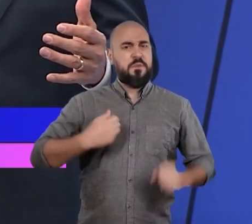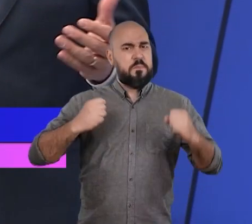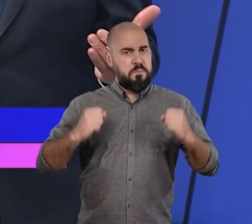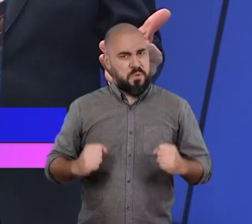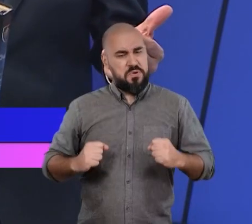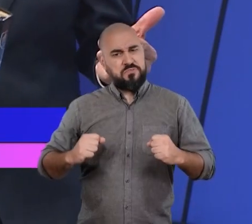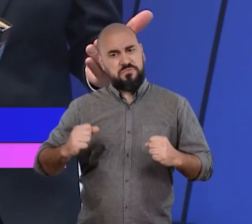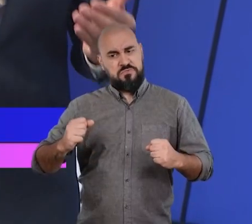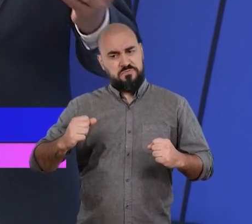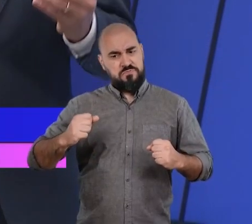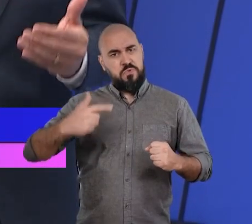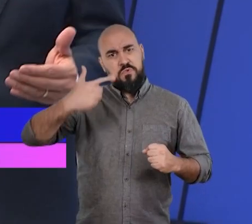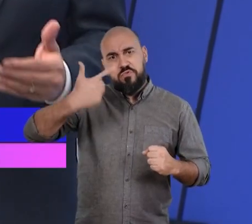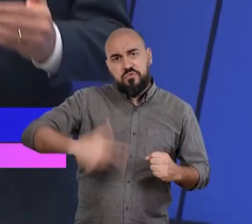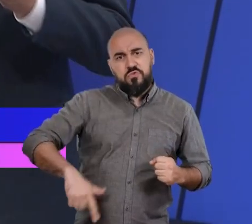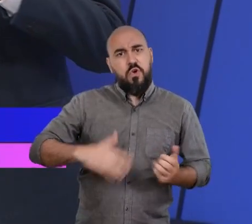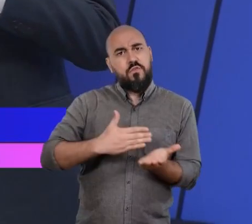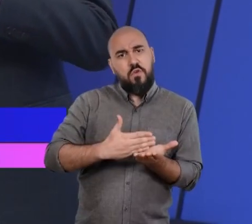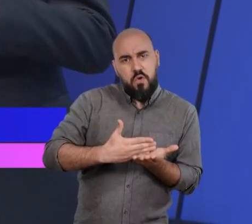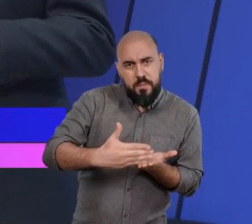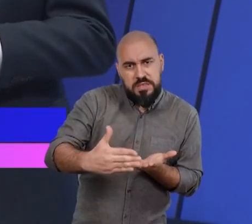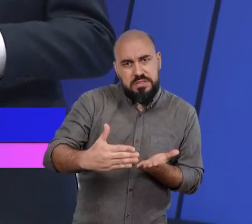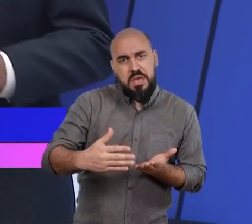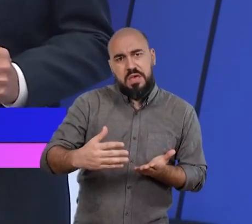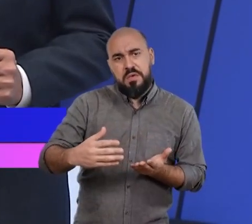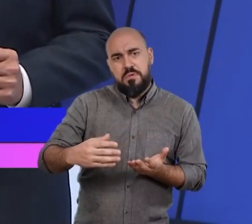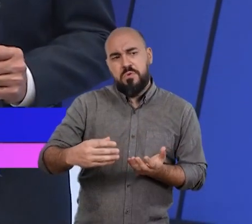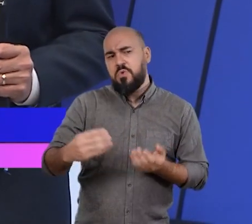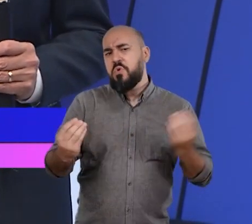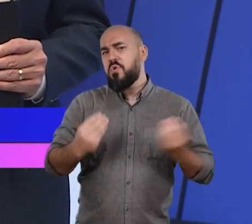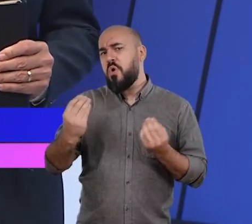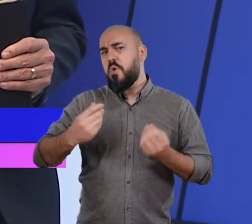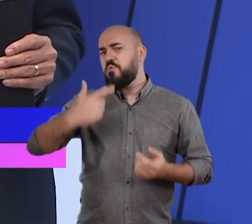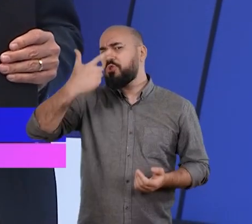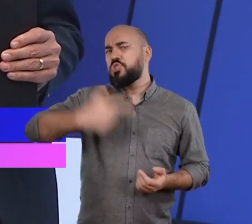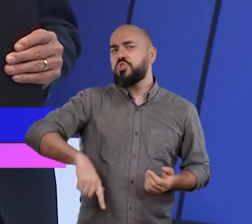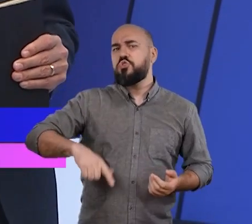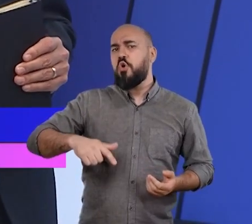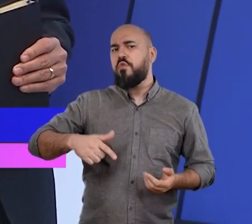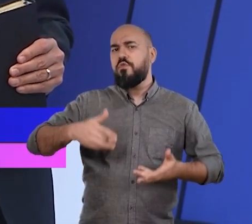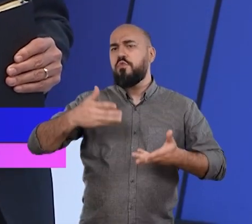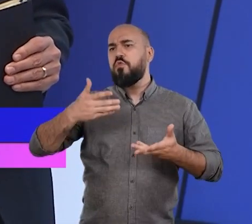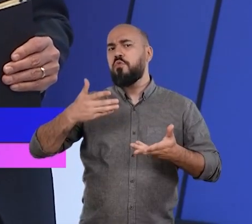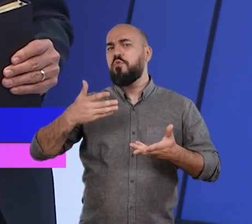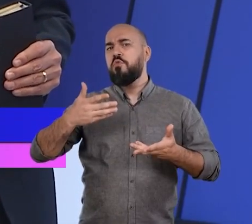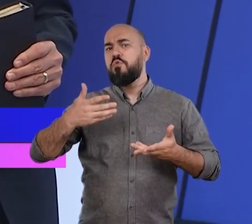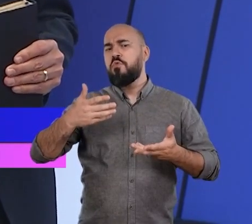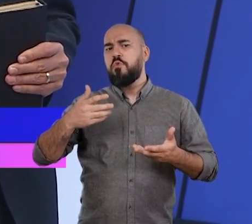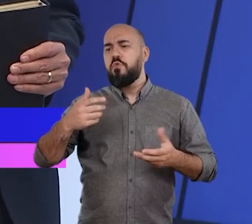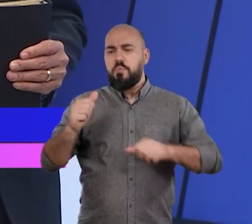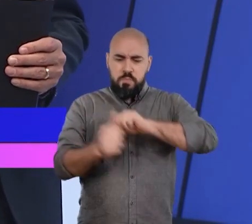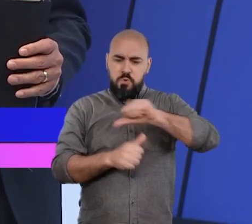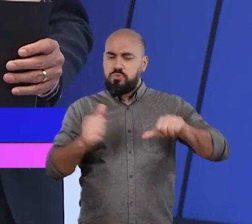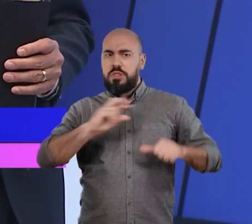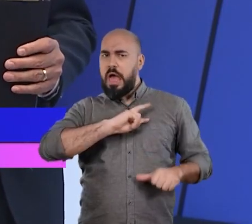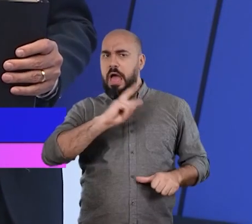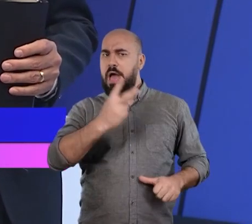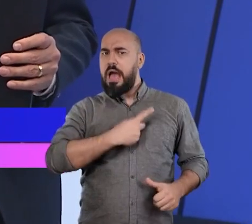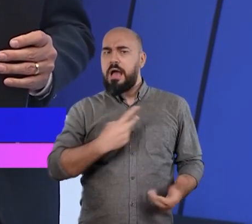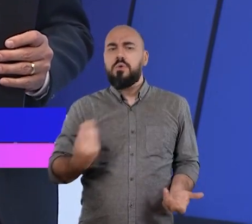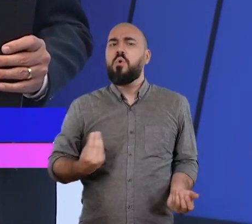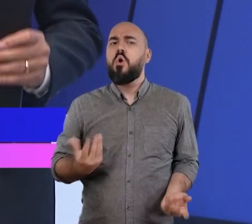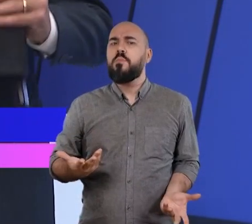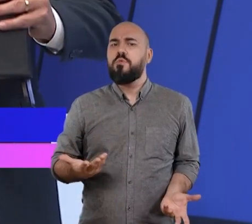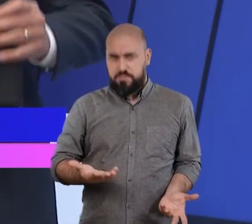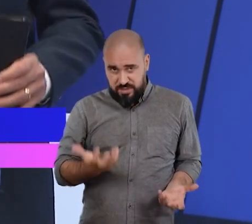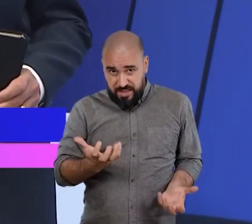Como podemos nascer uma segunda vez para termos agora uma vida espiritual? Quer